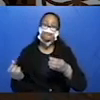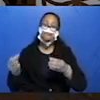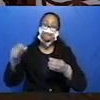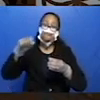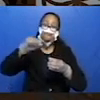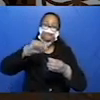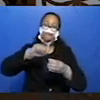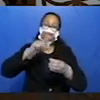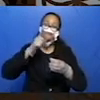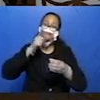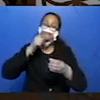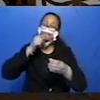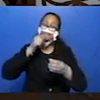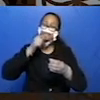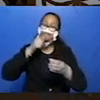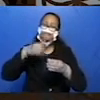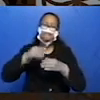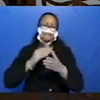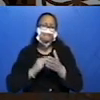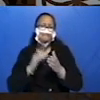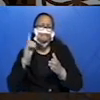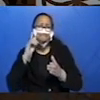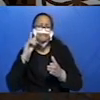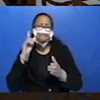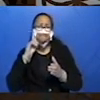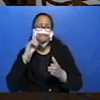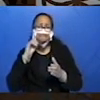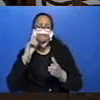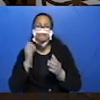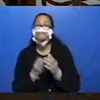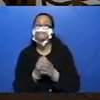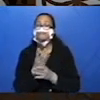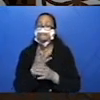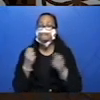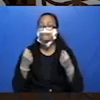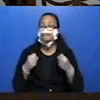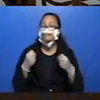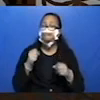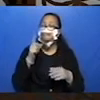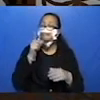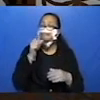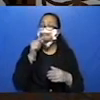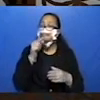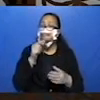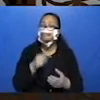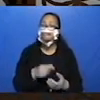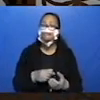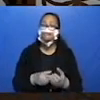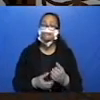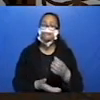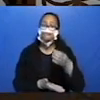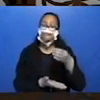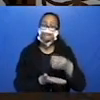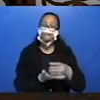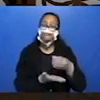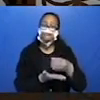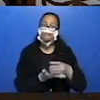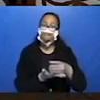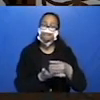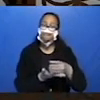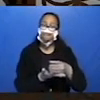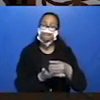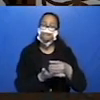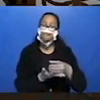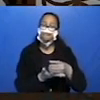Isso tem que se molhar todos os dias, tá? As plantas precisam de água. O copo número 1, nós vamos deixar